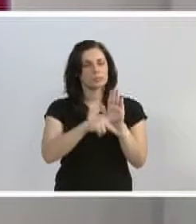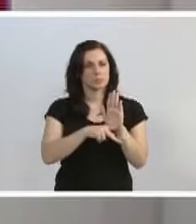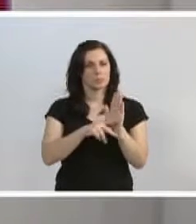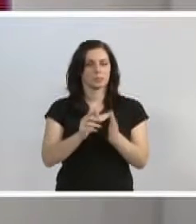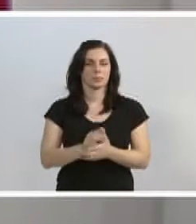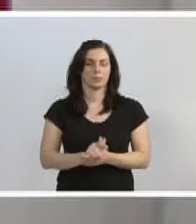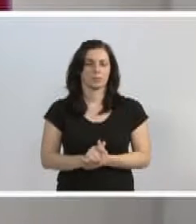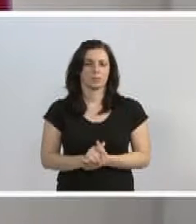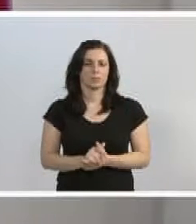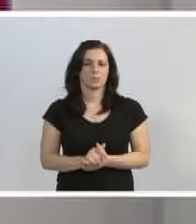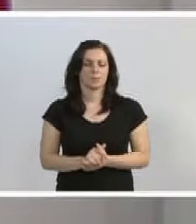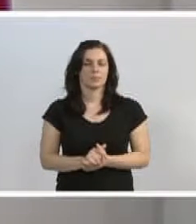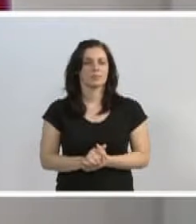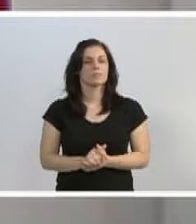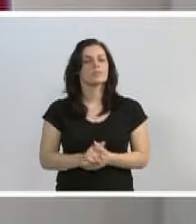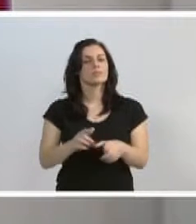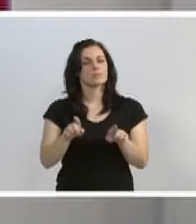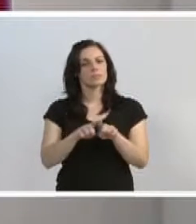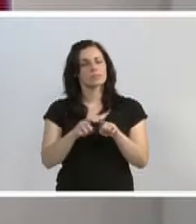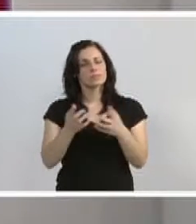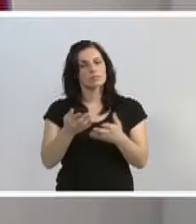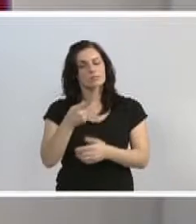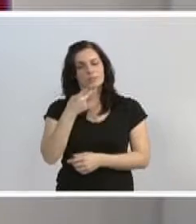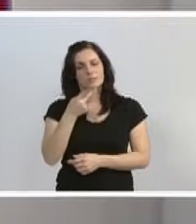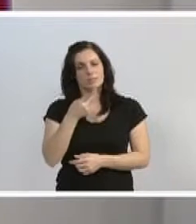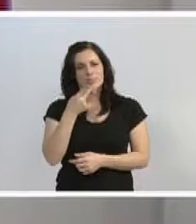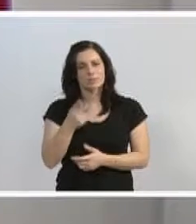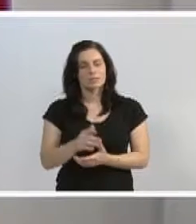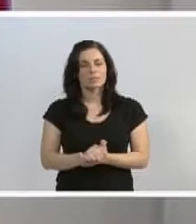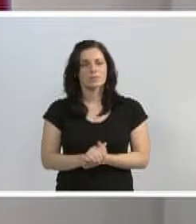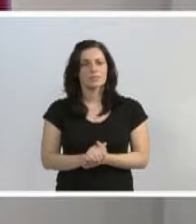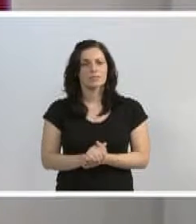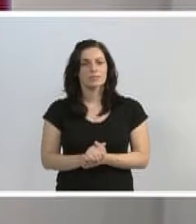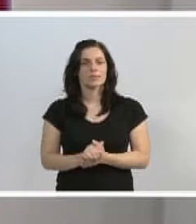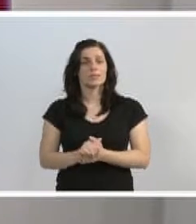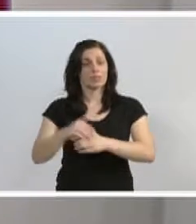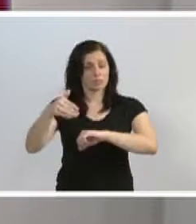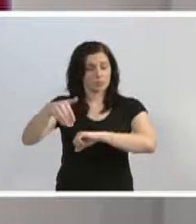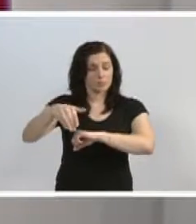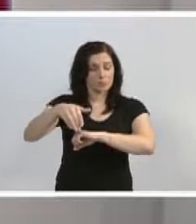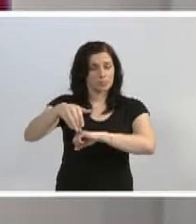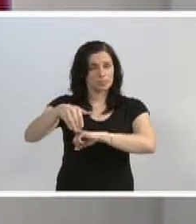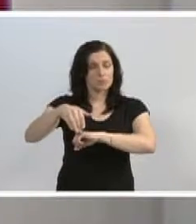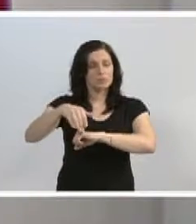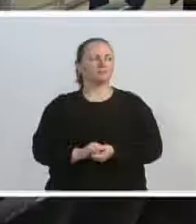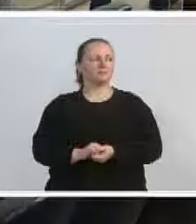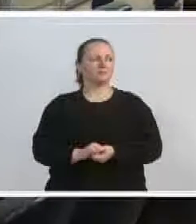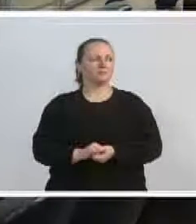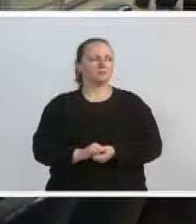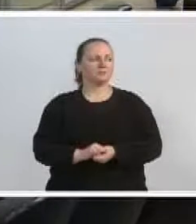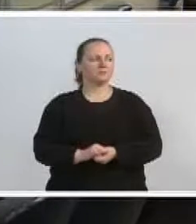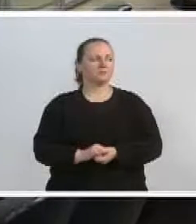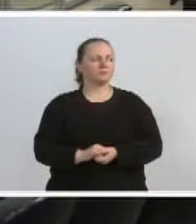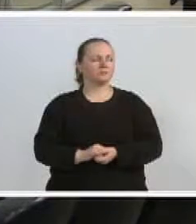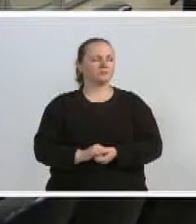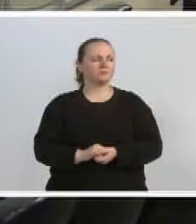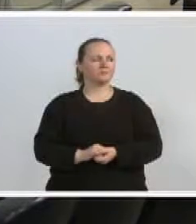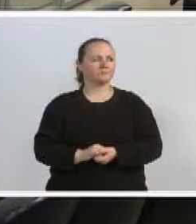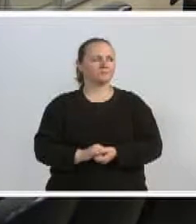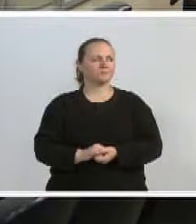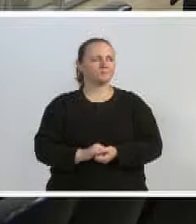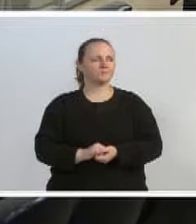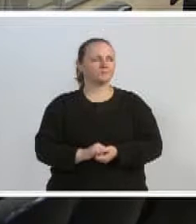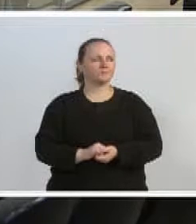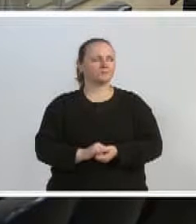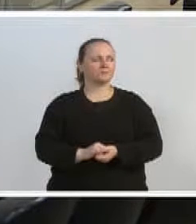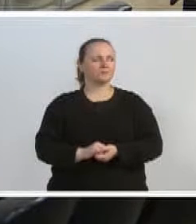próxima quinta-feira, quem assume a vaga neste período vai ser o suplente do PSDB, Silvio Zimmermann. Nas votações, os